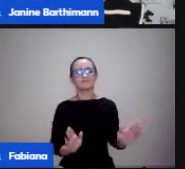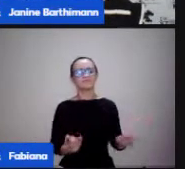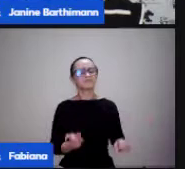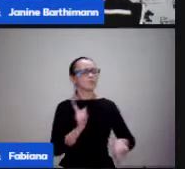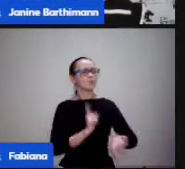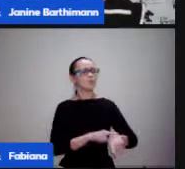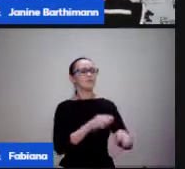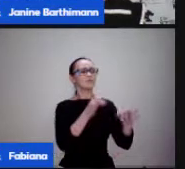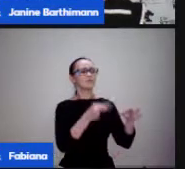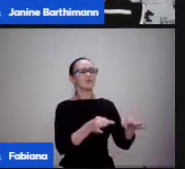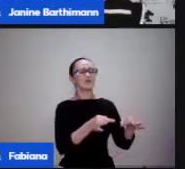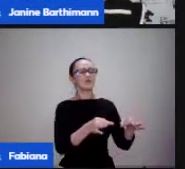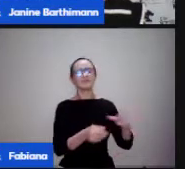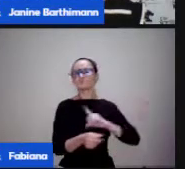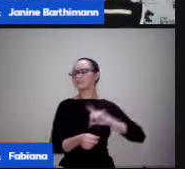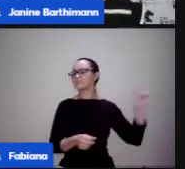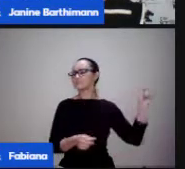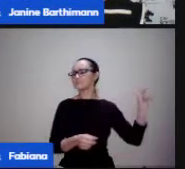sai e acabou?